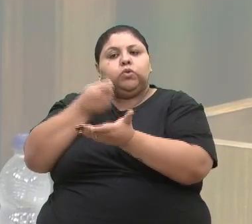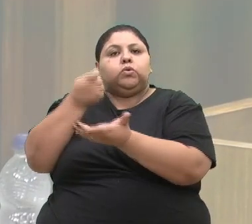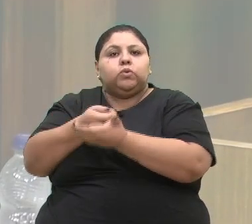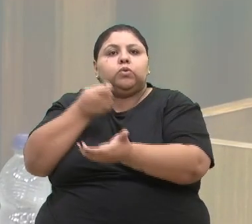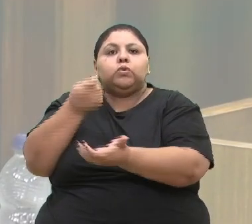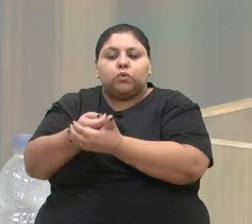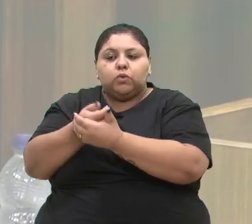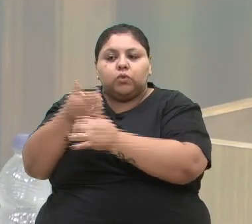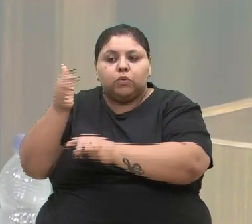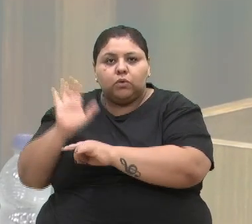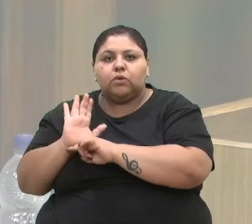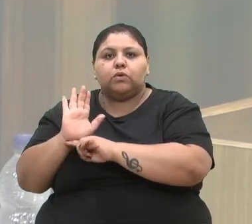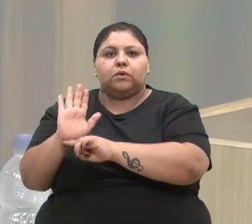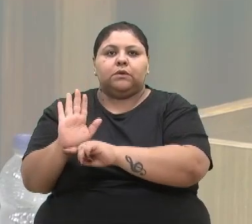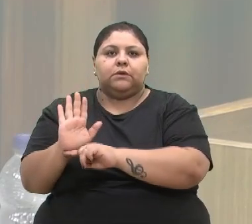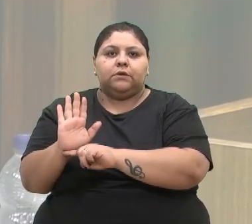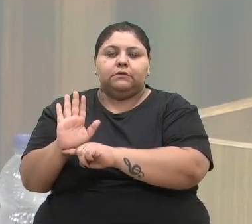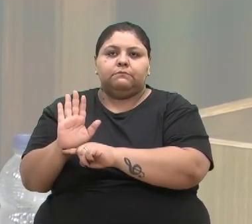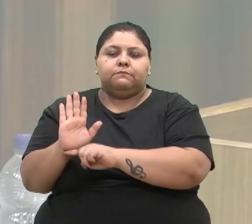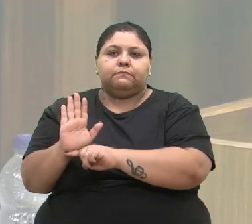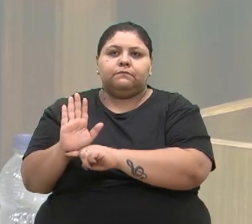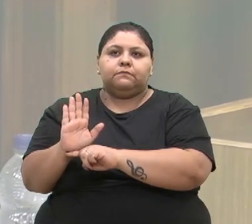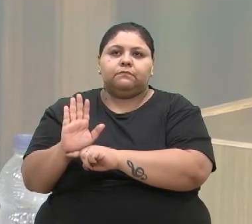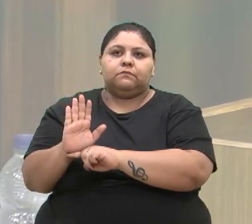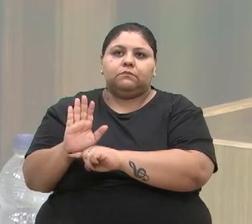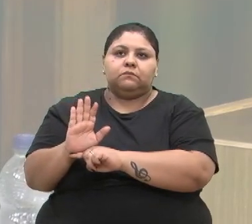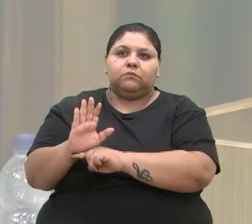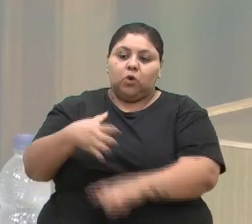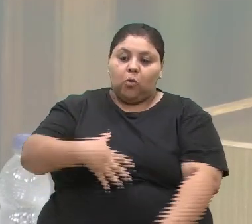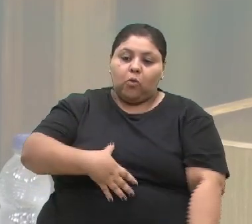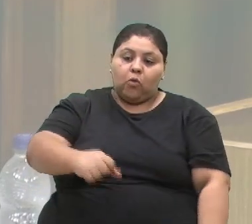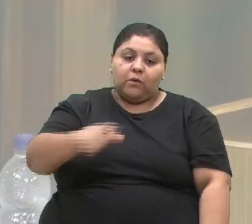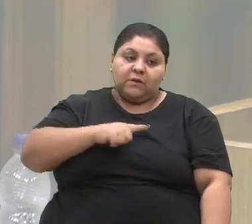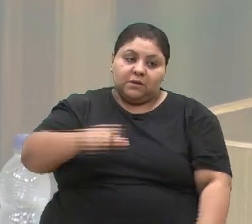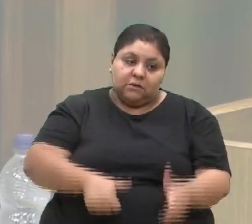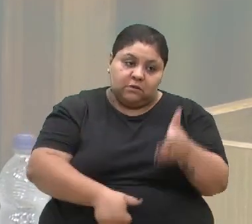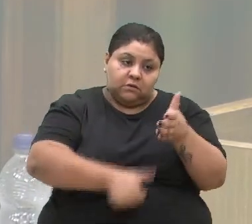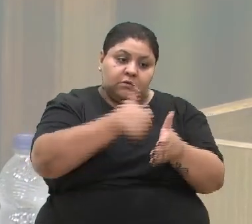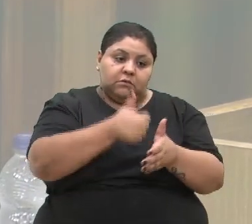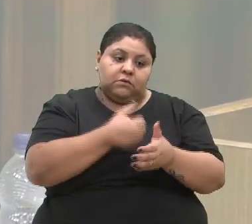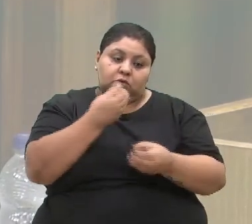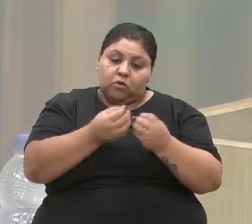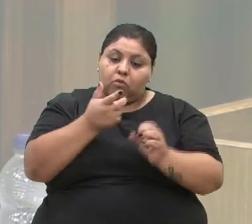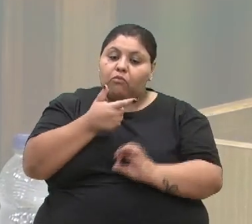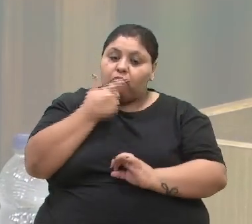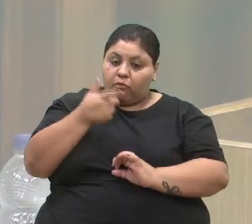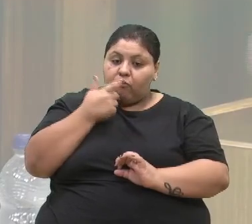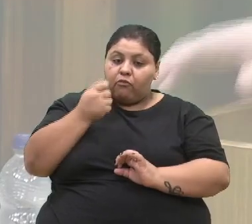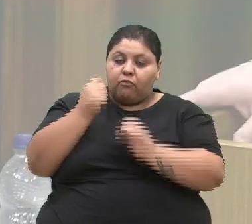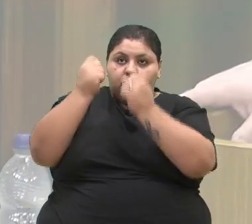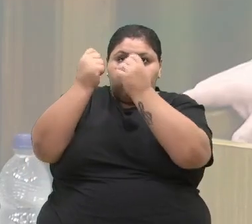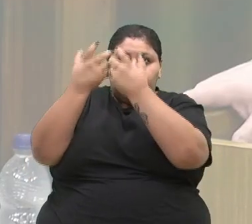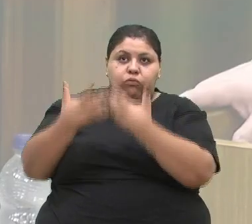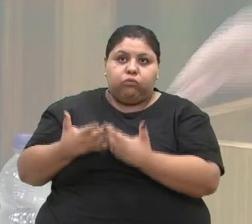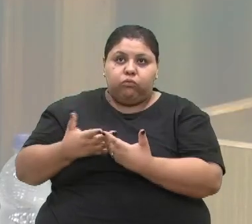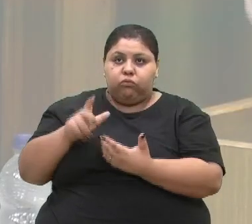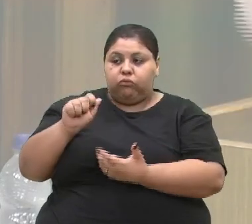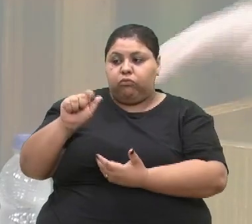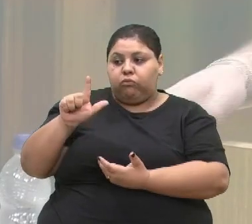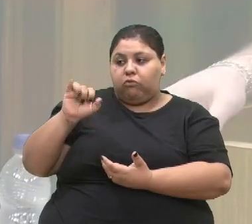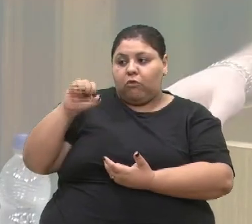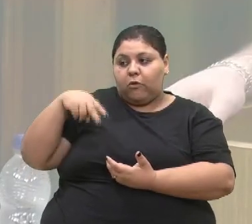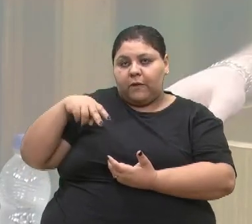prol de que os seus filhos tenham uma melhora. E é como foi relatado nessa tribuna pela Aline Scott, aqui